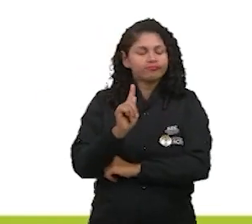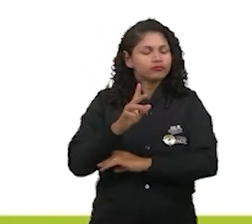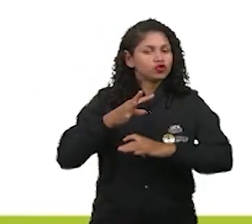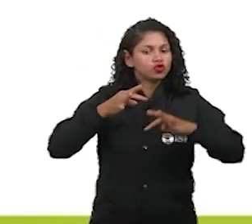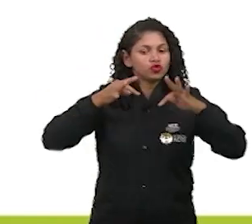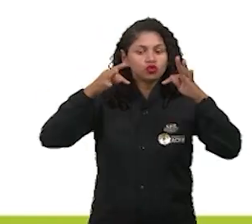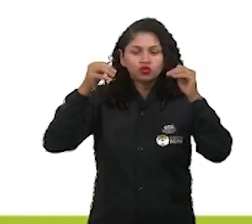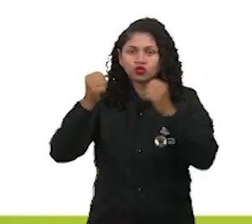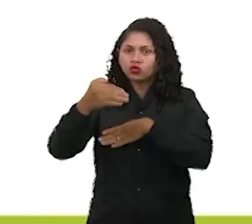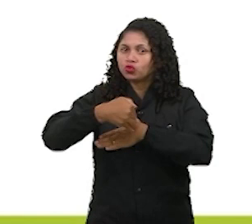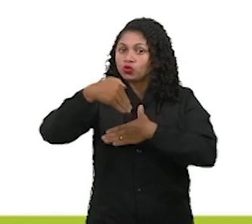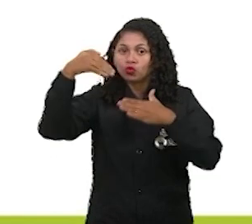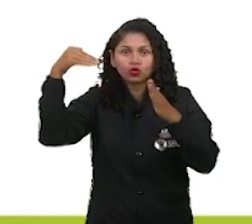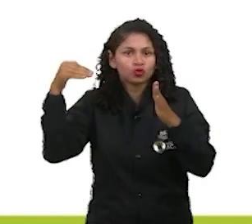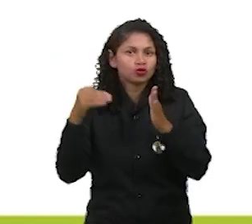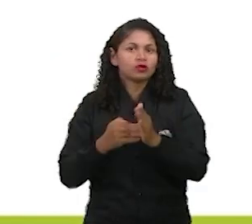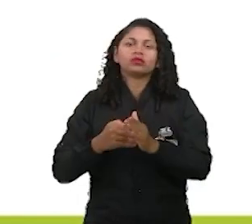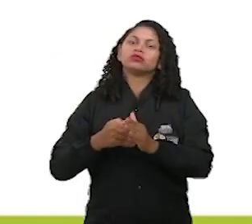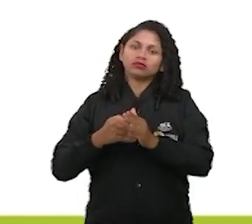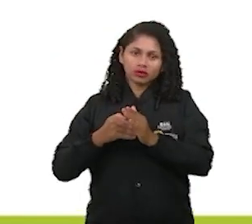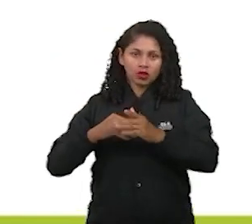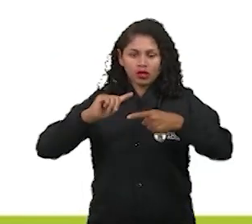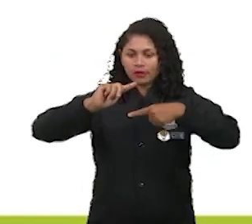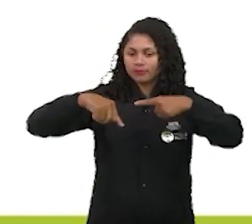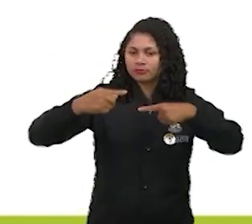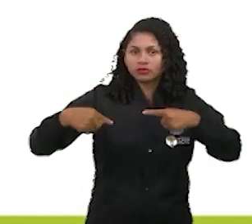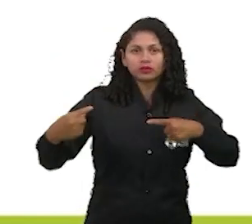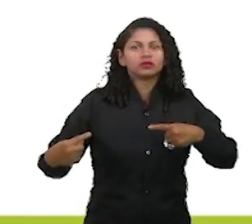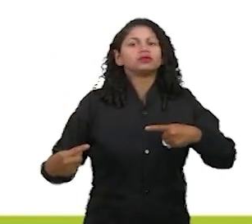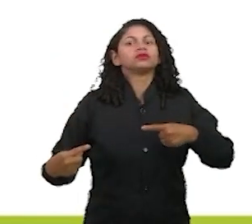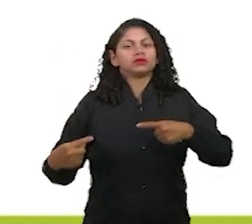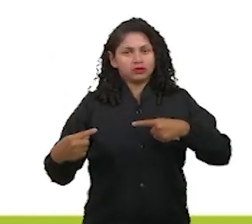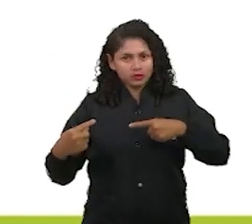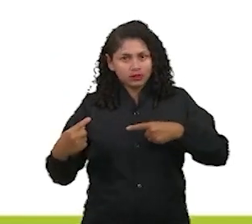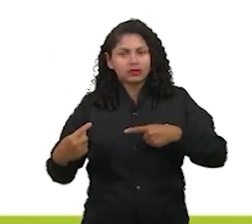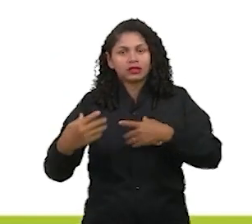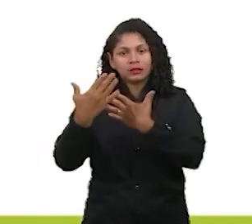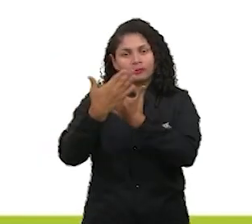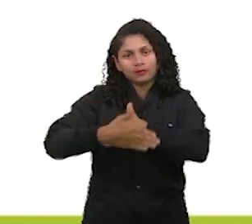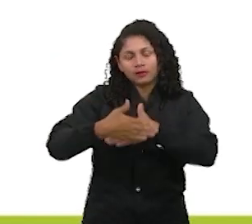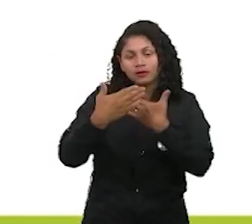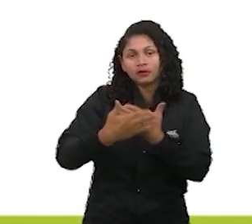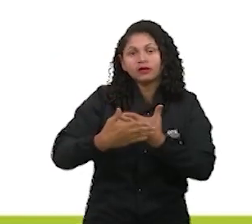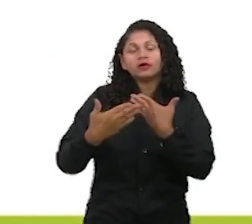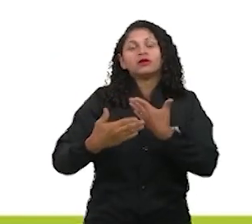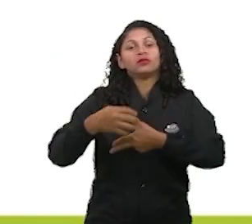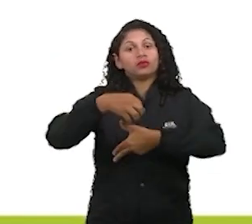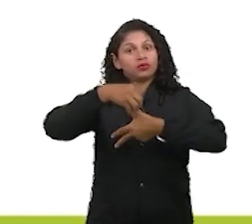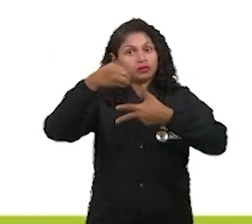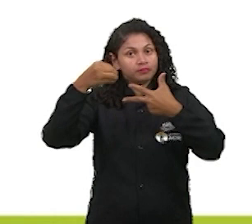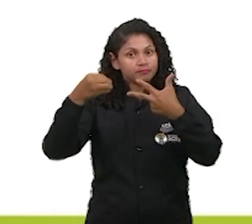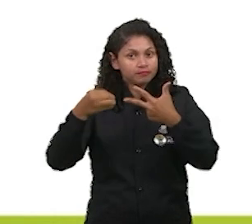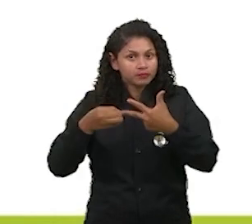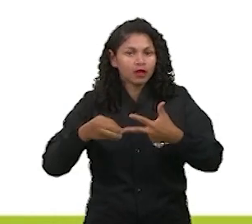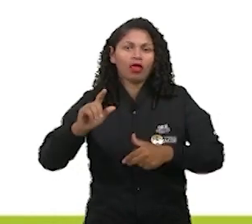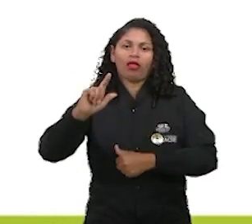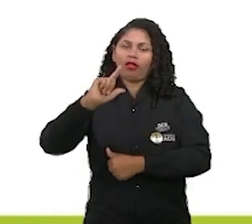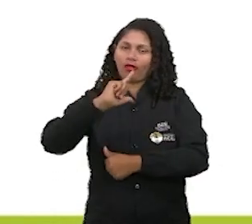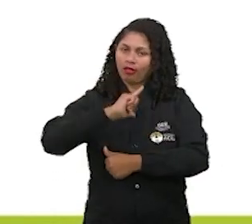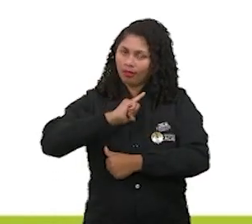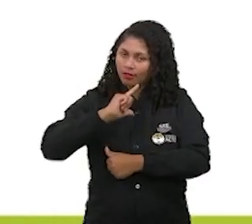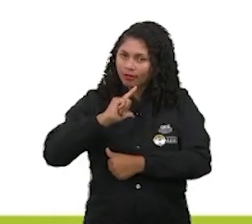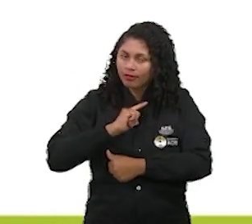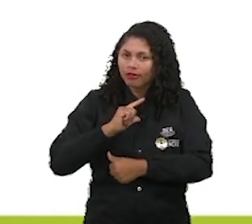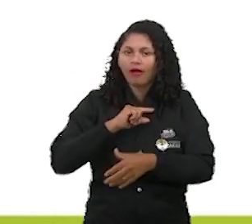o caderno, o que você menos imaginar, o Carlos Drummond de Andrade está lá, seja para contextualizar